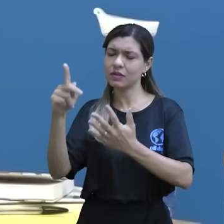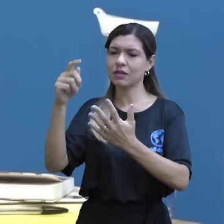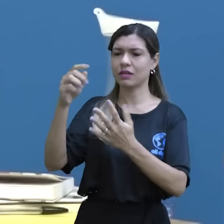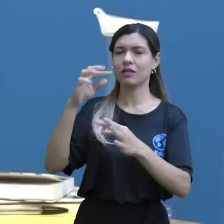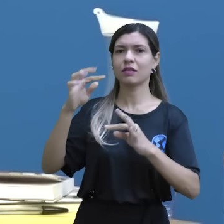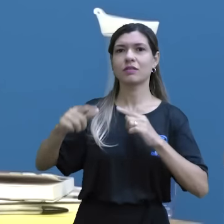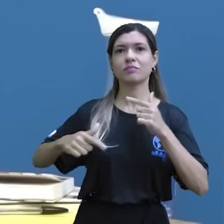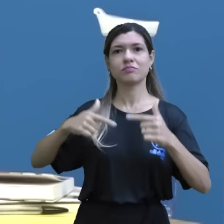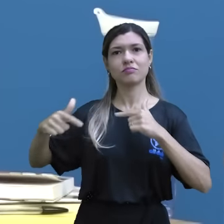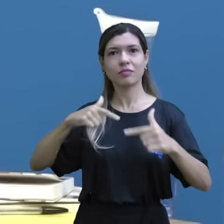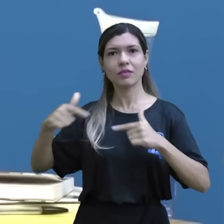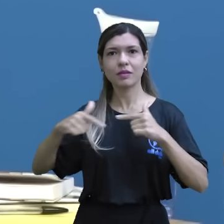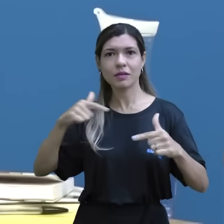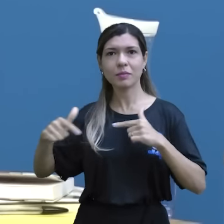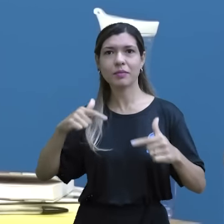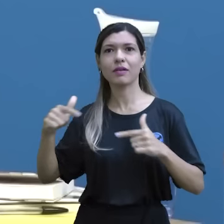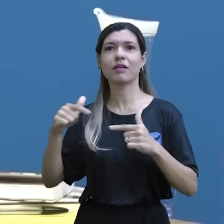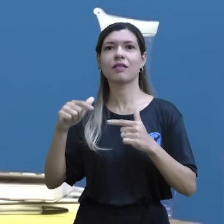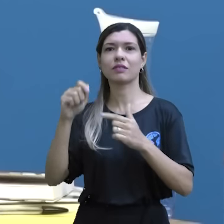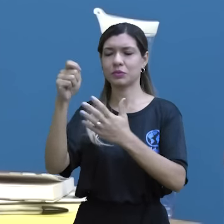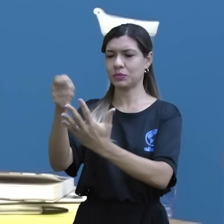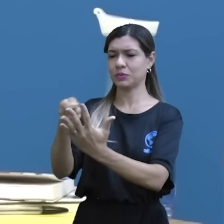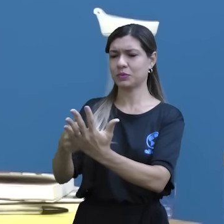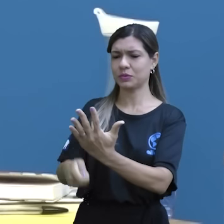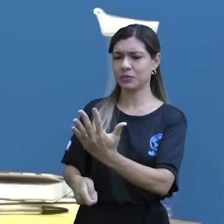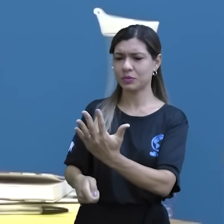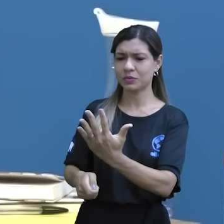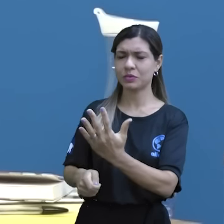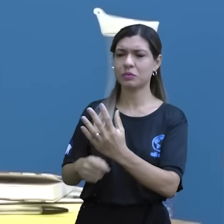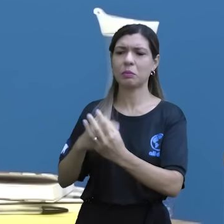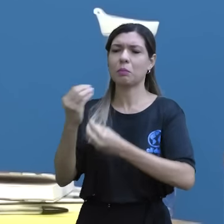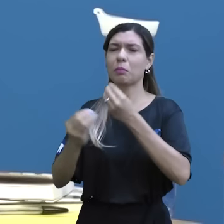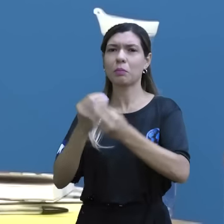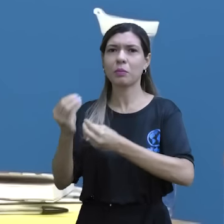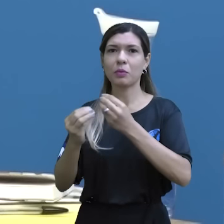grande leitora, né, e a Beatriz como